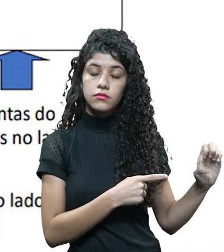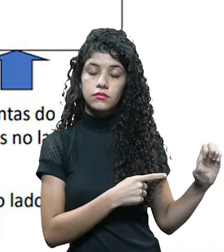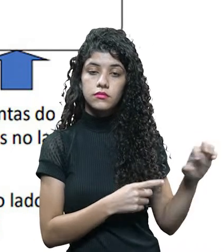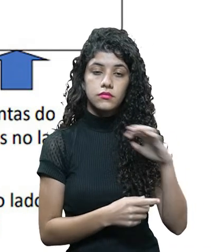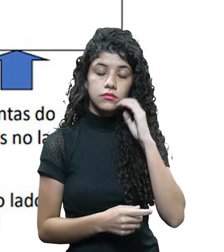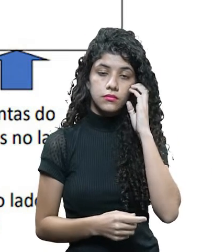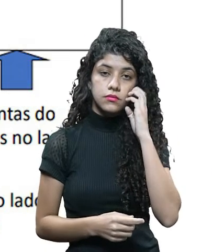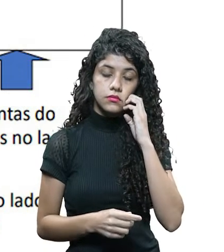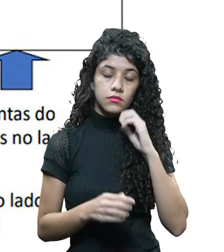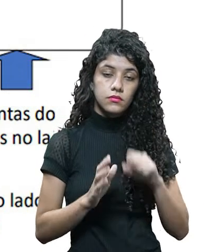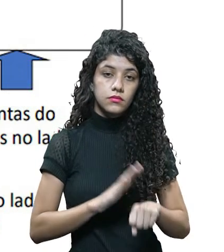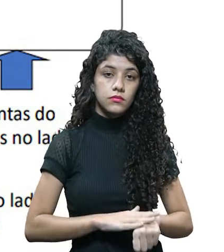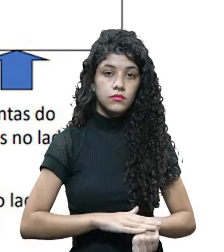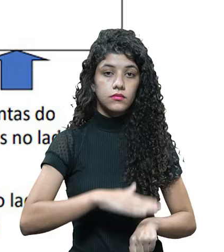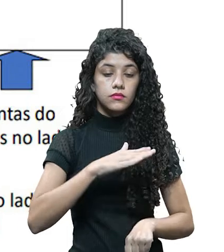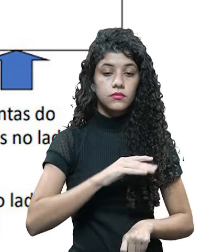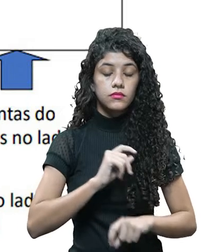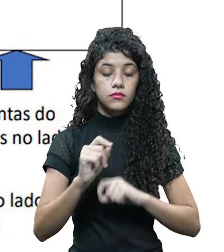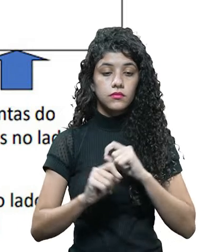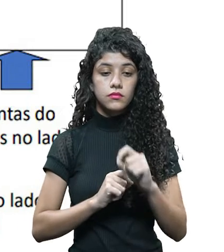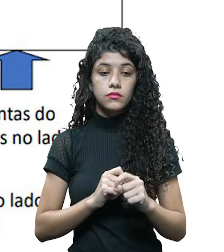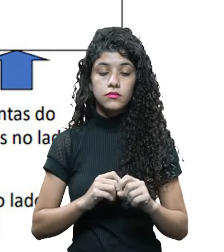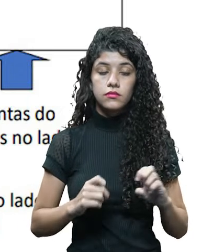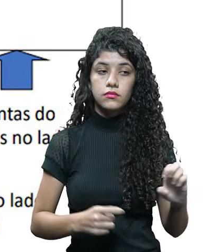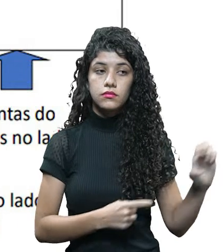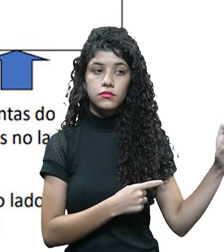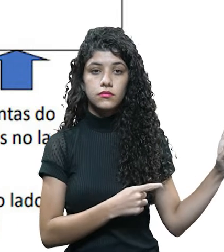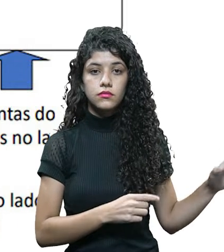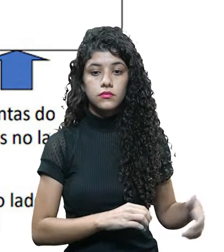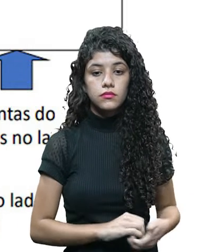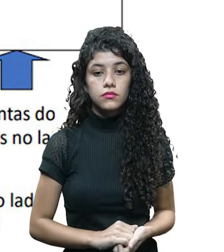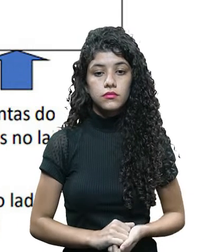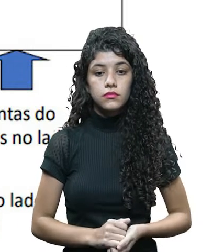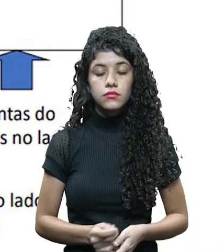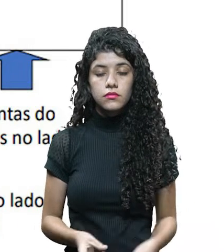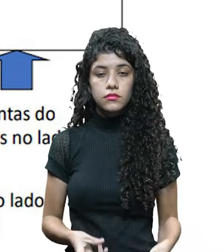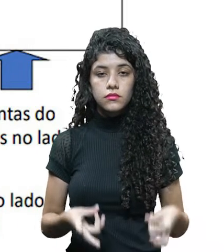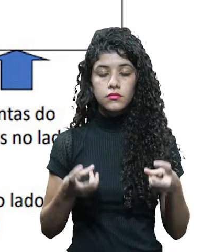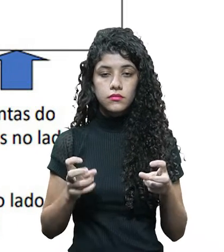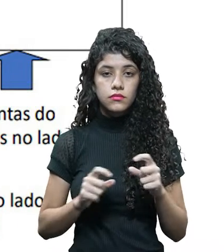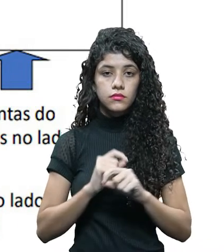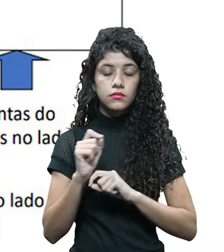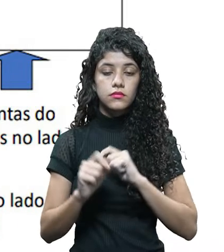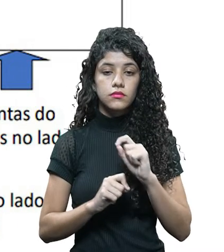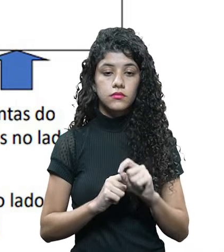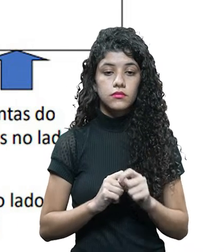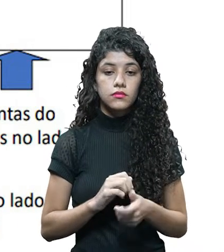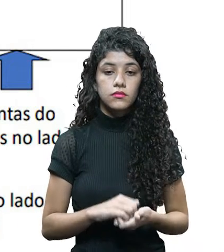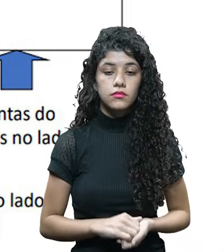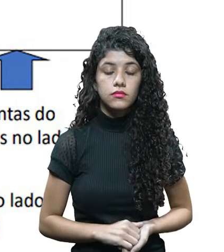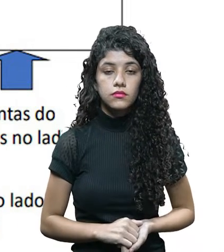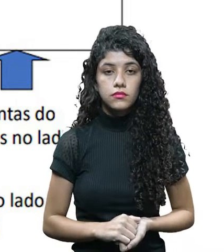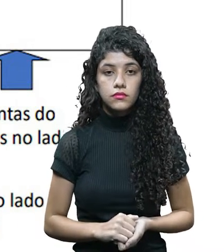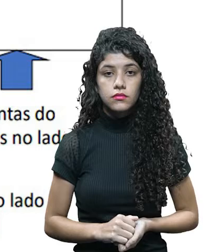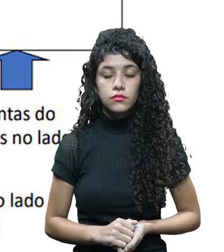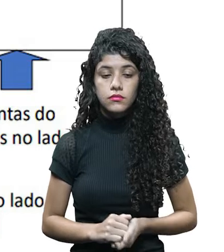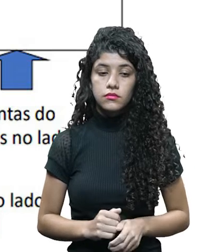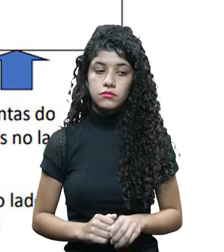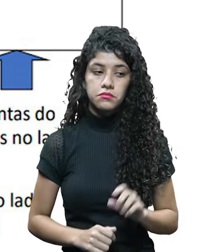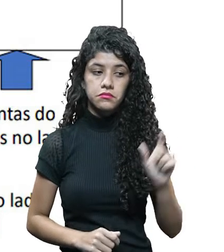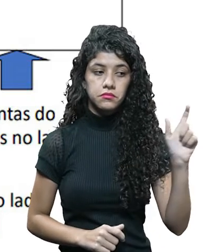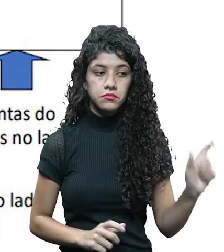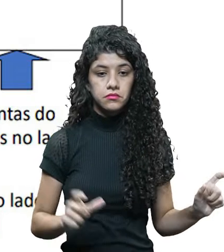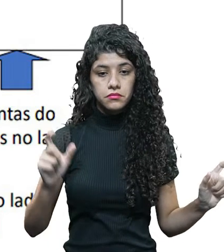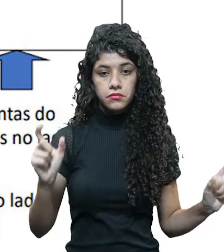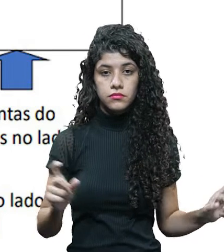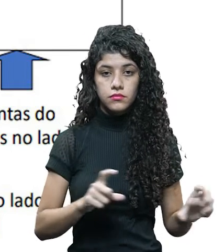ser do lado esquerdo. O aumento nas contas no ativo são lançados do lado esquerdo. E aqui nós observamos que para cada